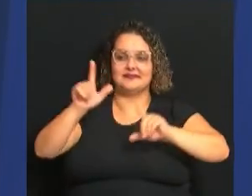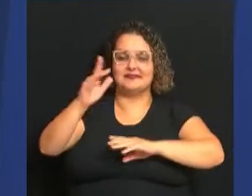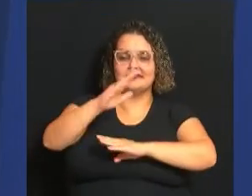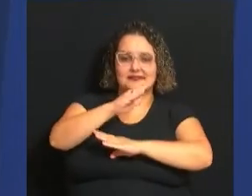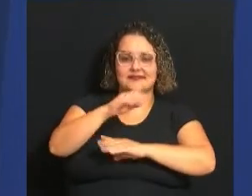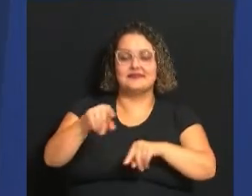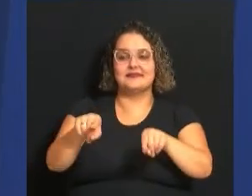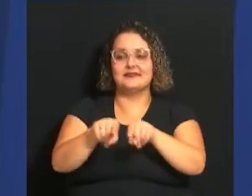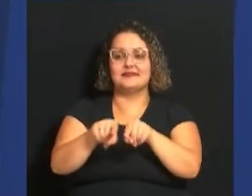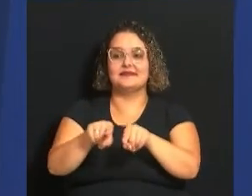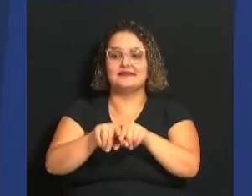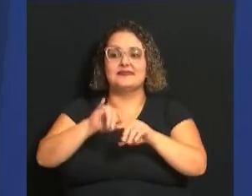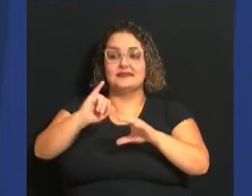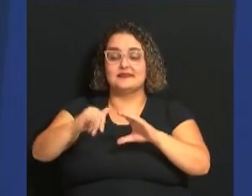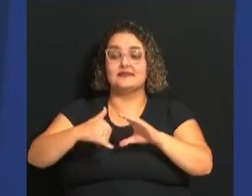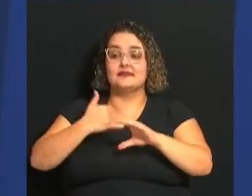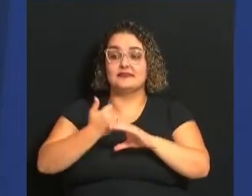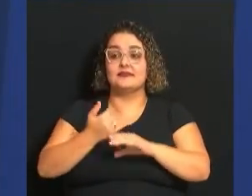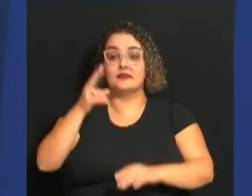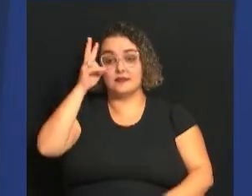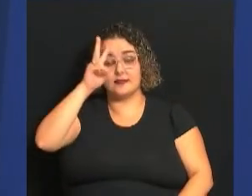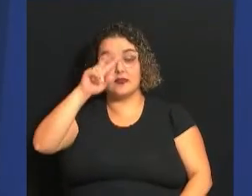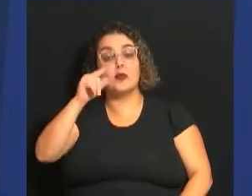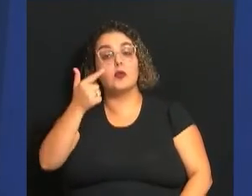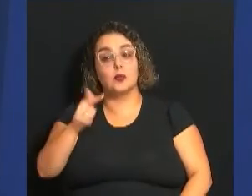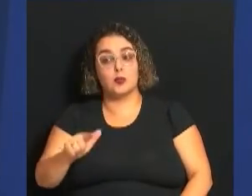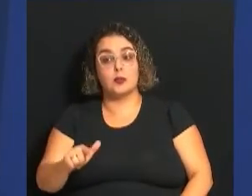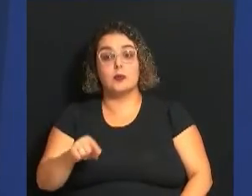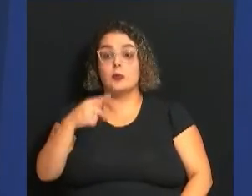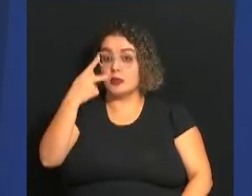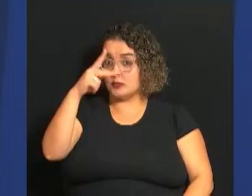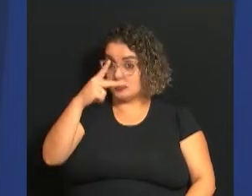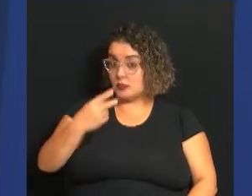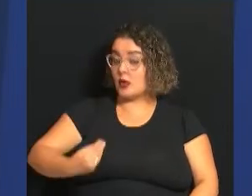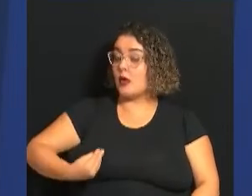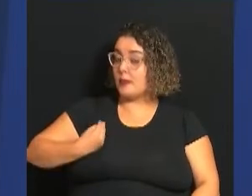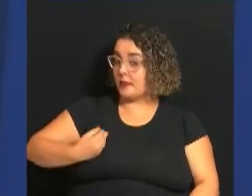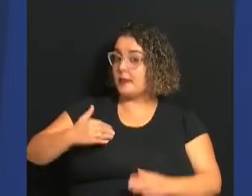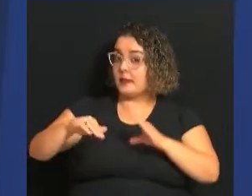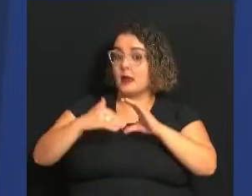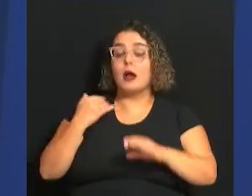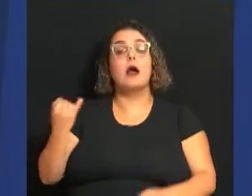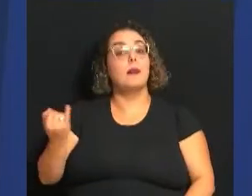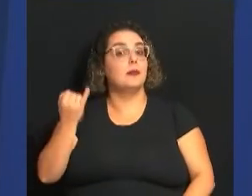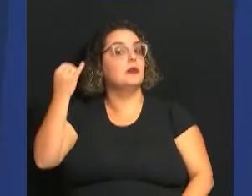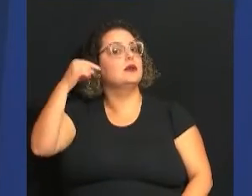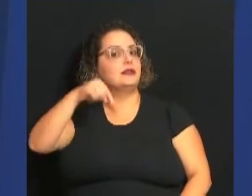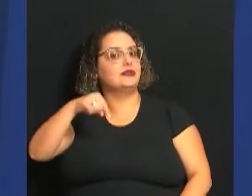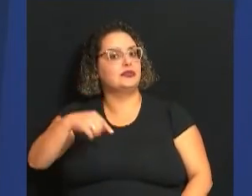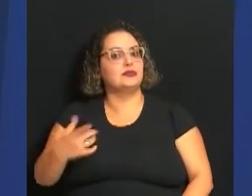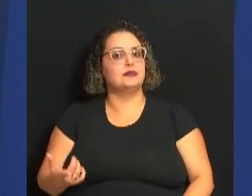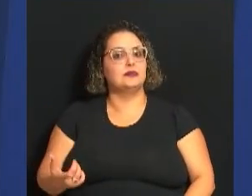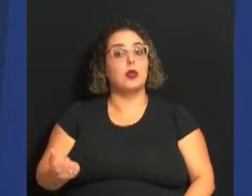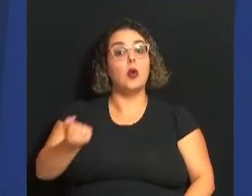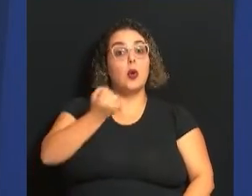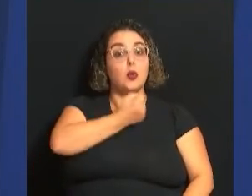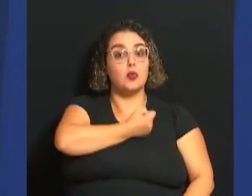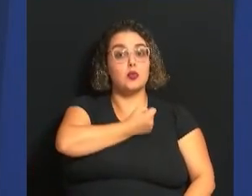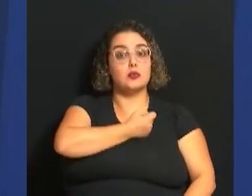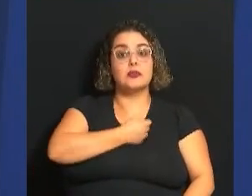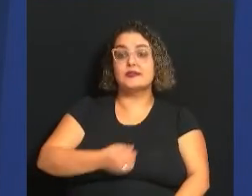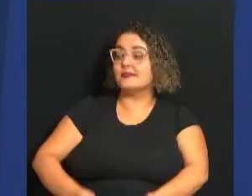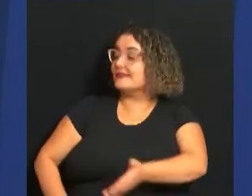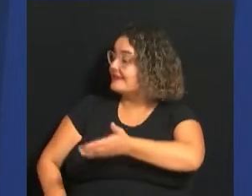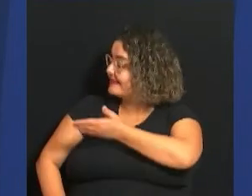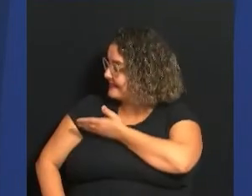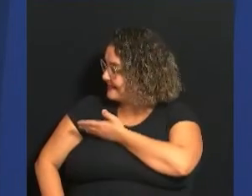no nosso YouTube. E eu lembro mais uma vez que a sua participação é fundamental aqui. Tá vendo esse número que está aparecendo agora no